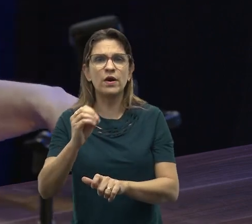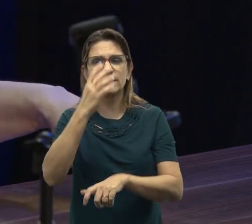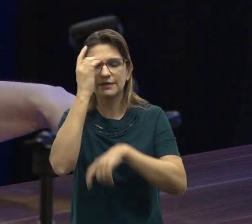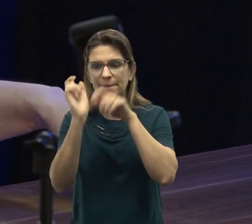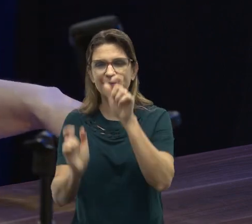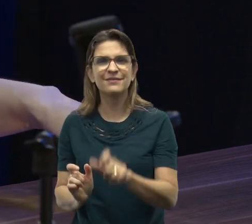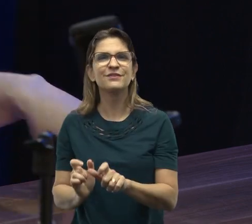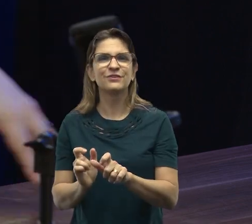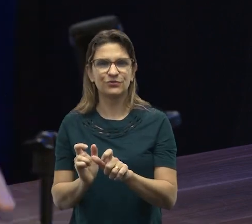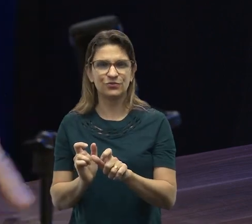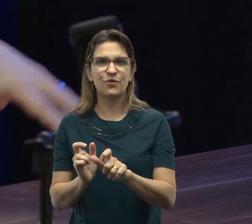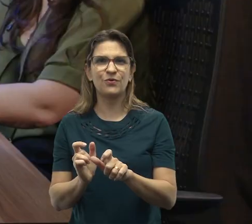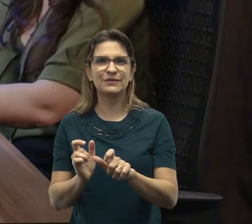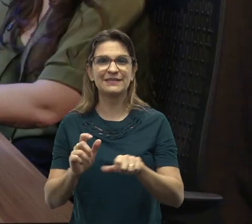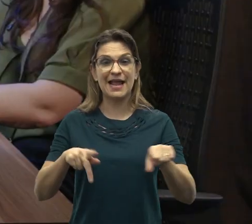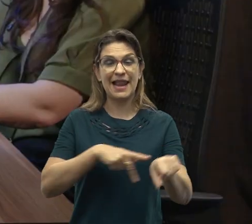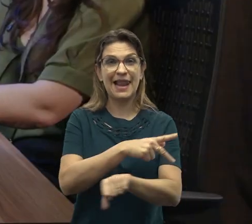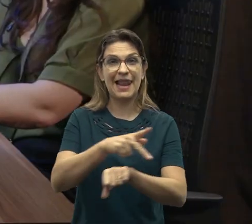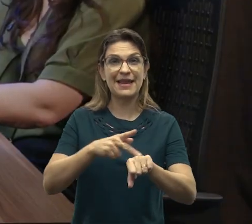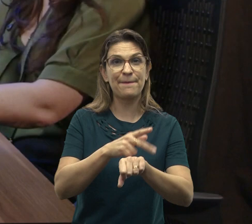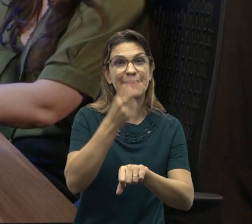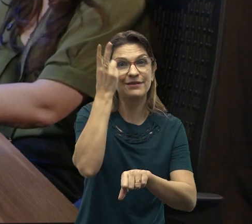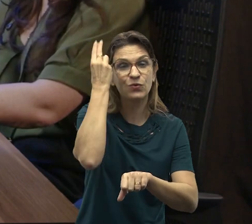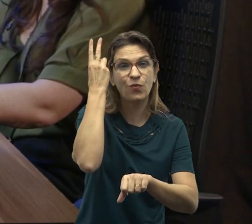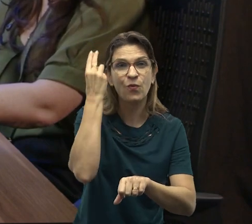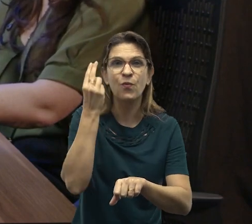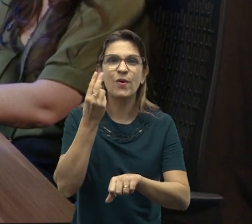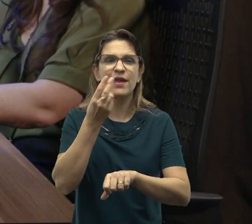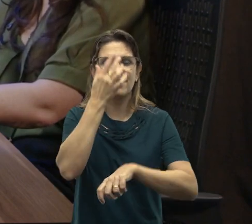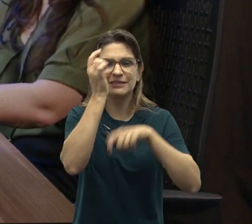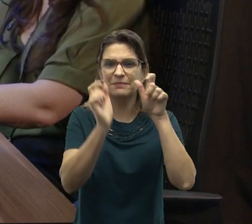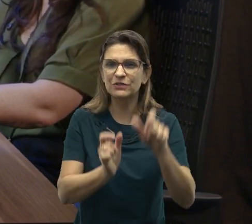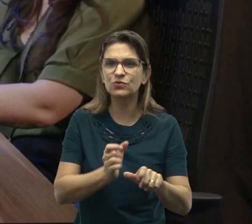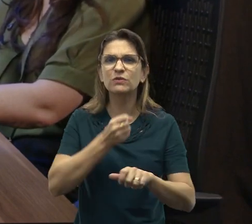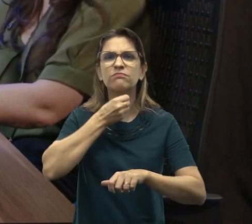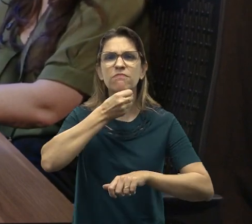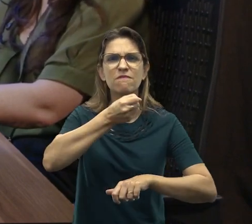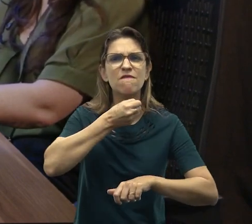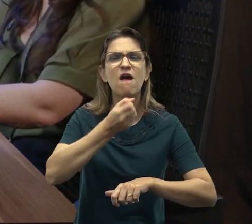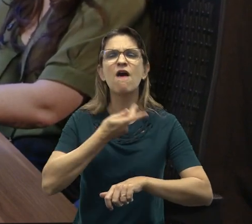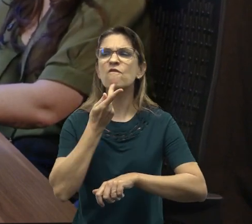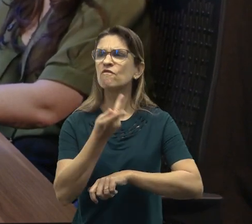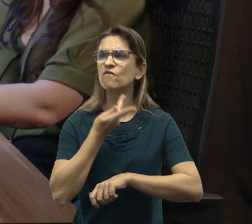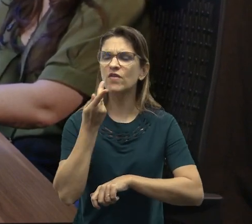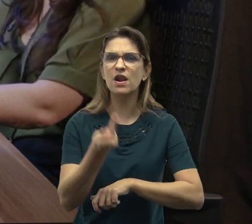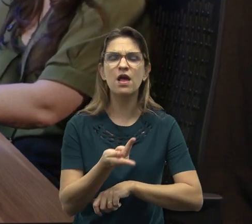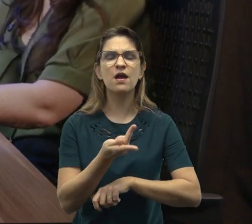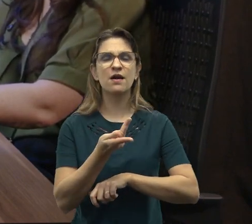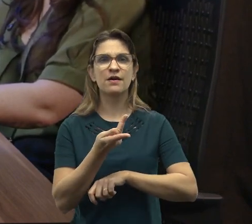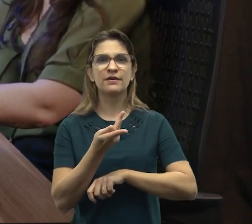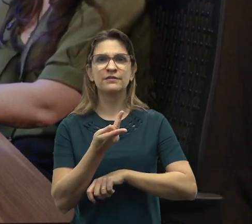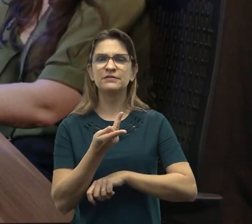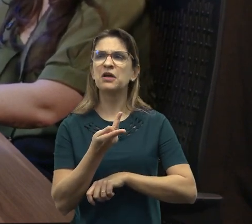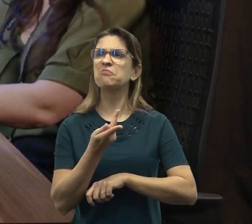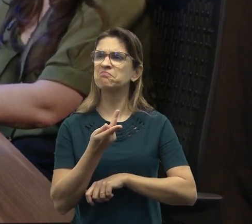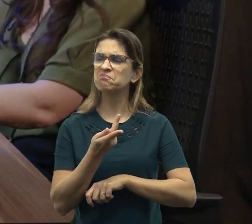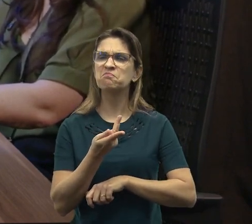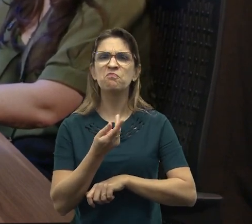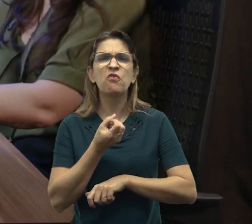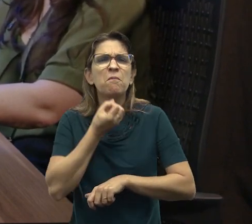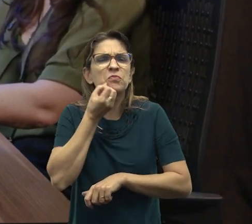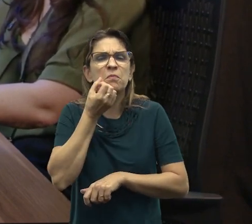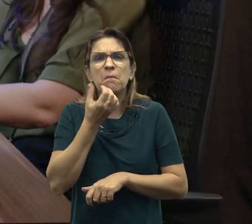na Praça Ari Coelho para que as pessoas pudessem participar também lá, aquelas que não puderam comparecer na Câmara. Então, foi realmente